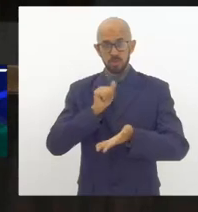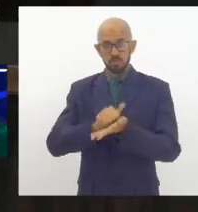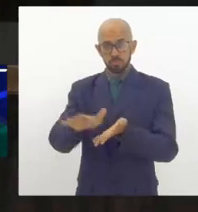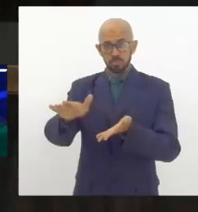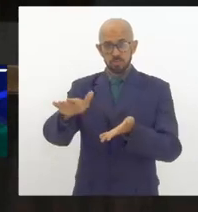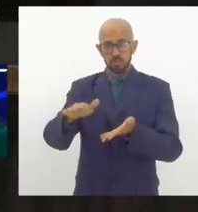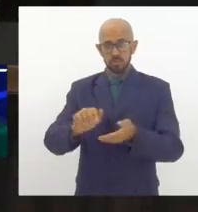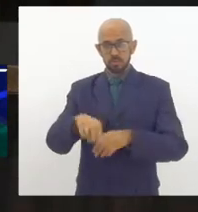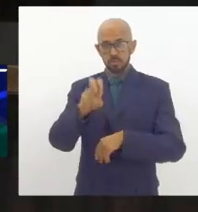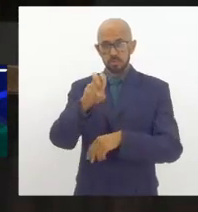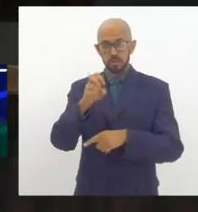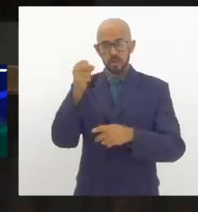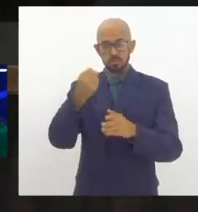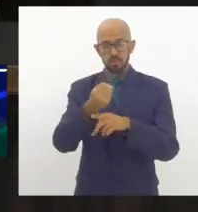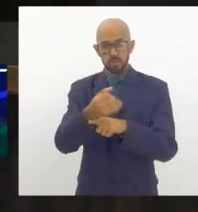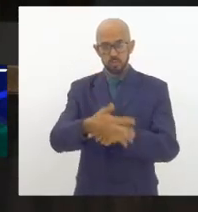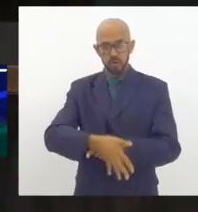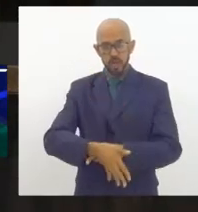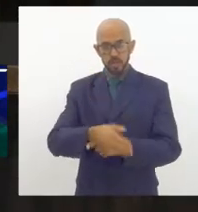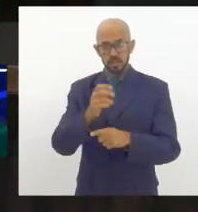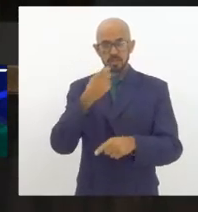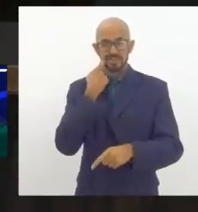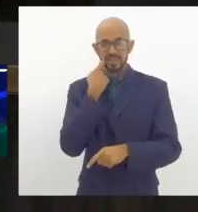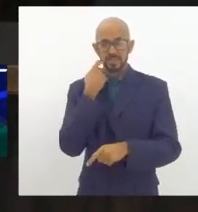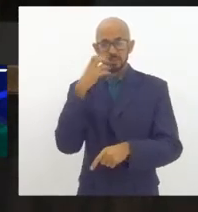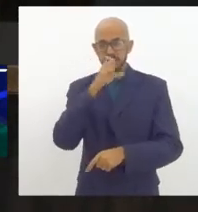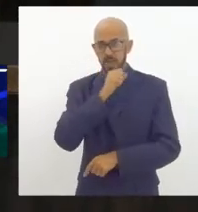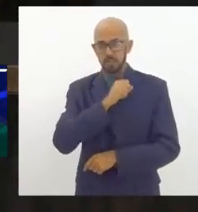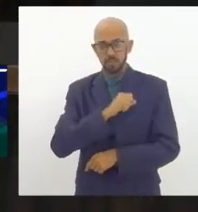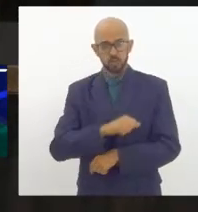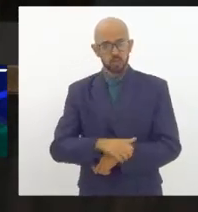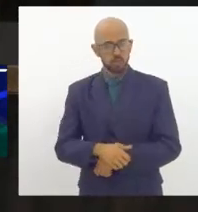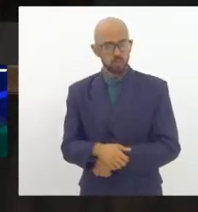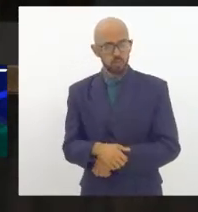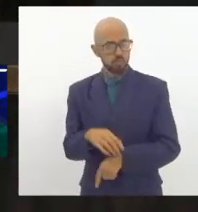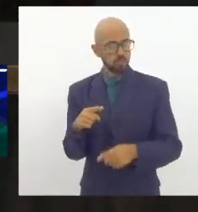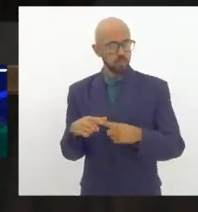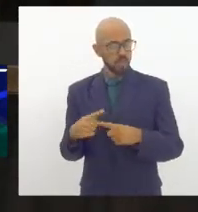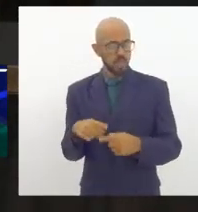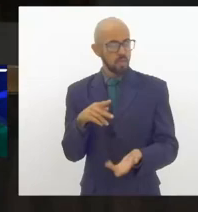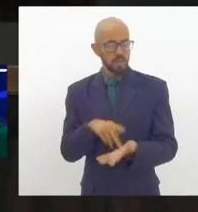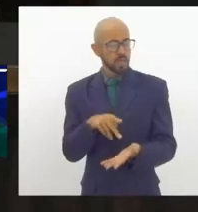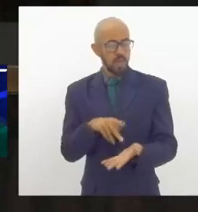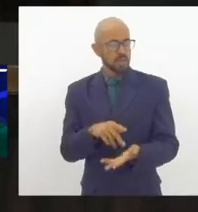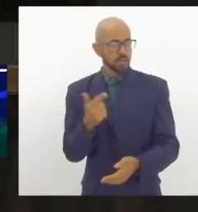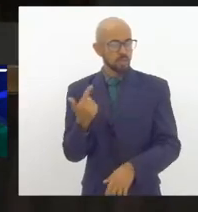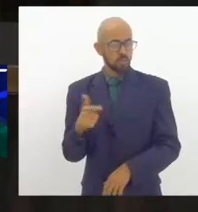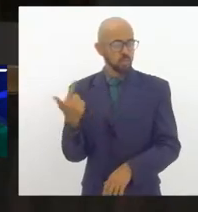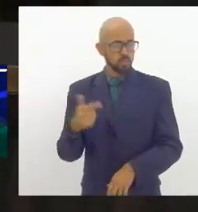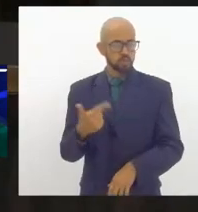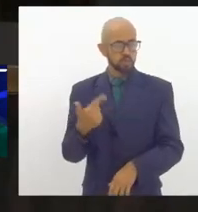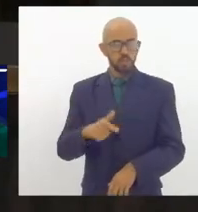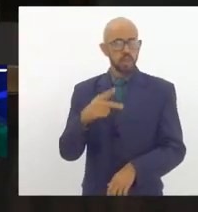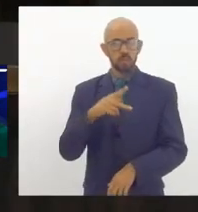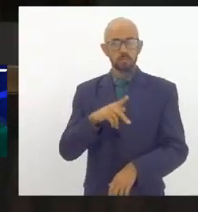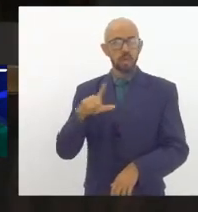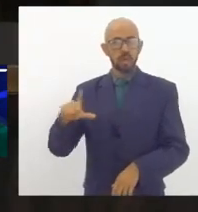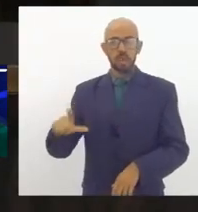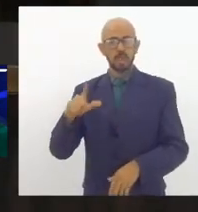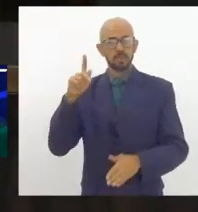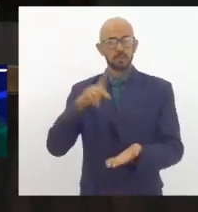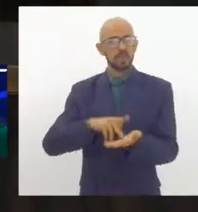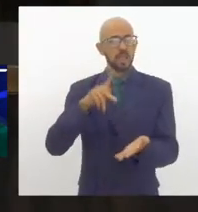as 5 horas da manhã de sexta para sábado porque na verdade não tinha um projeto